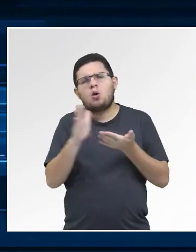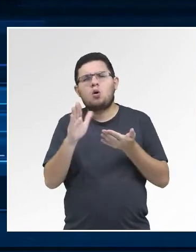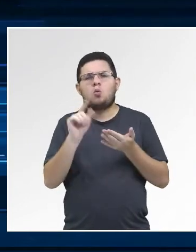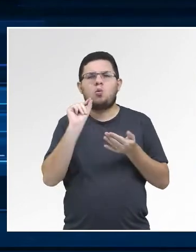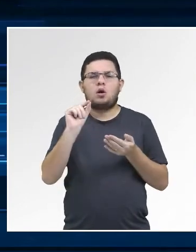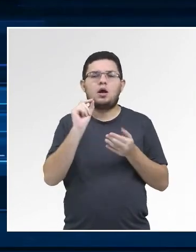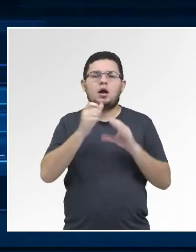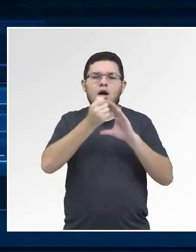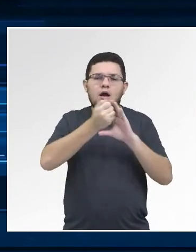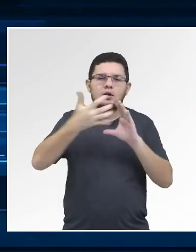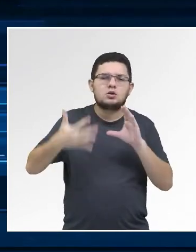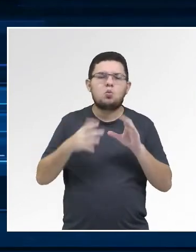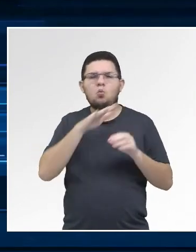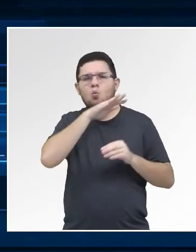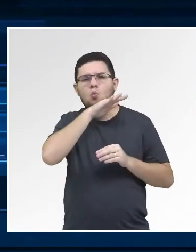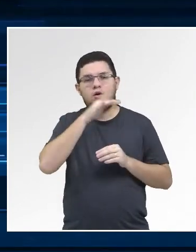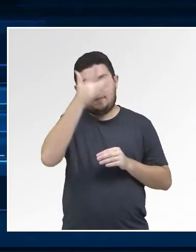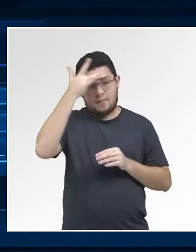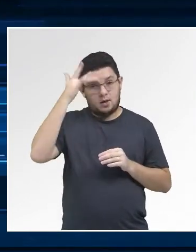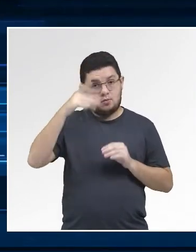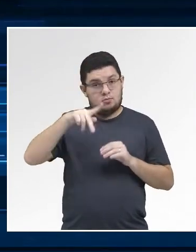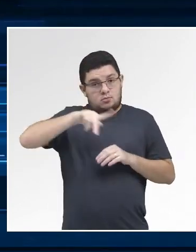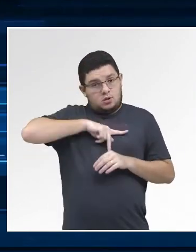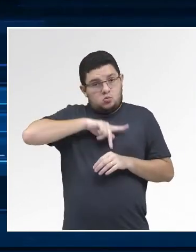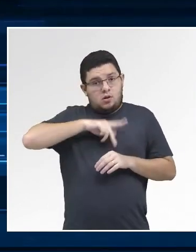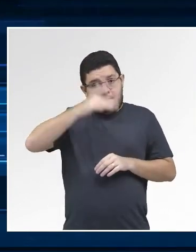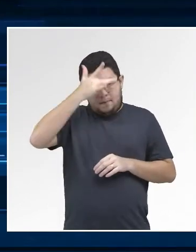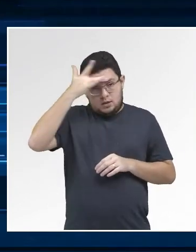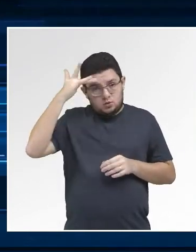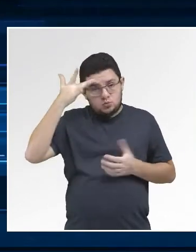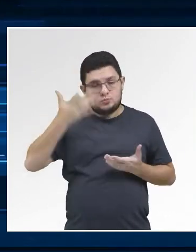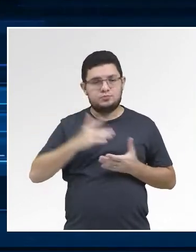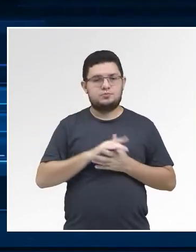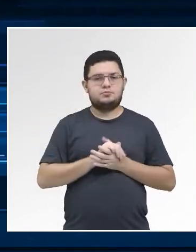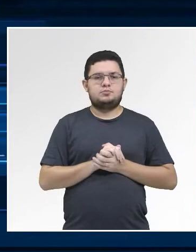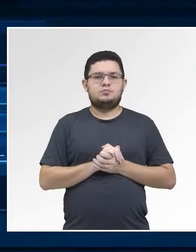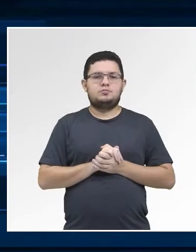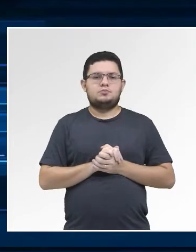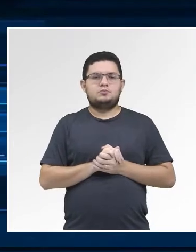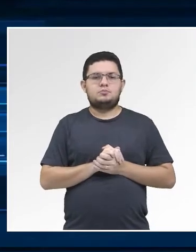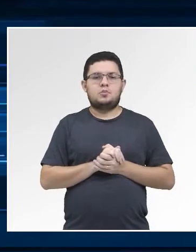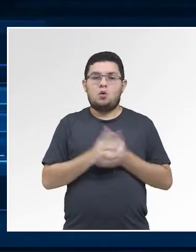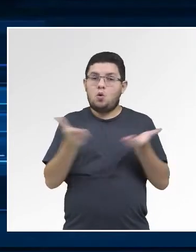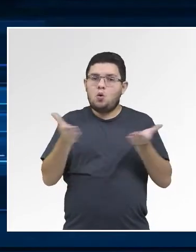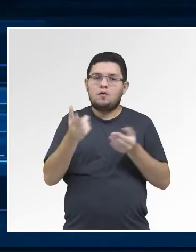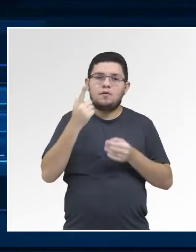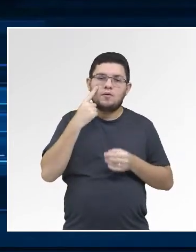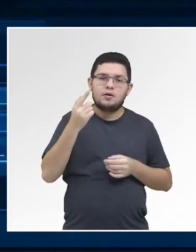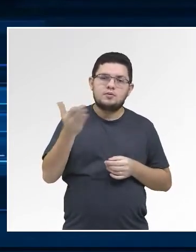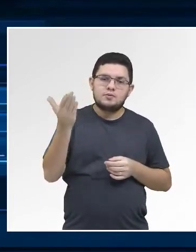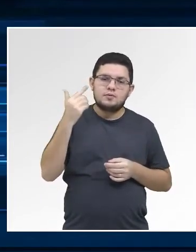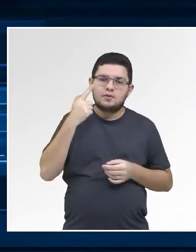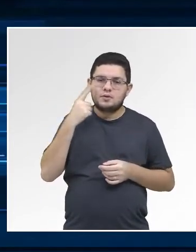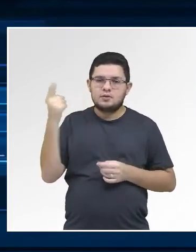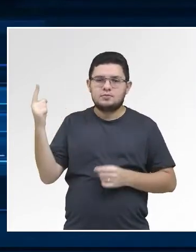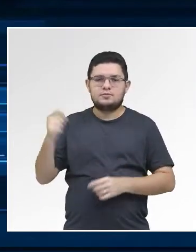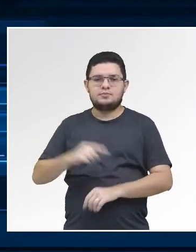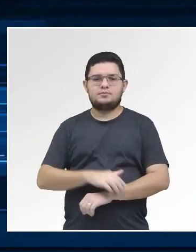pessoas, né? Vamos aprender essas palavras hoje aí no vídeo de hoje. Let's go! Bad